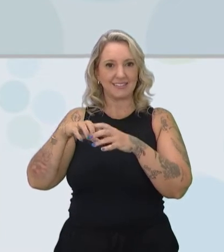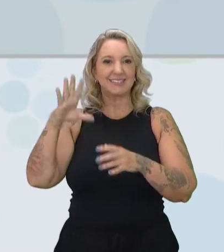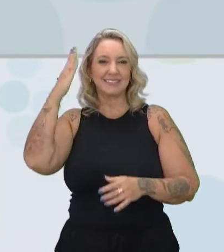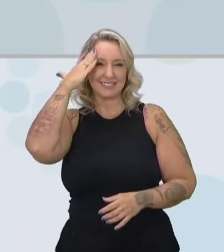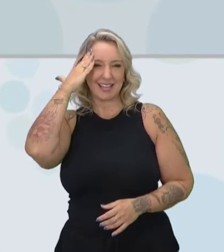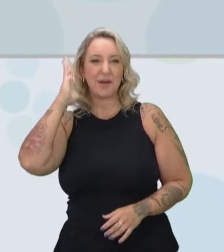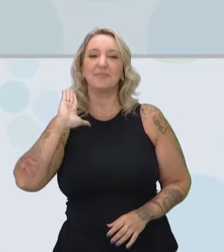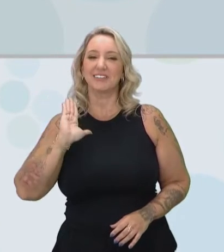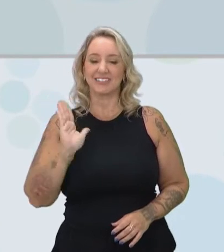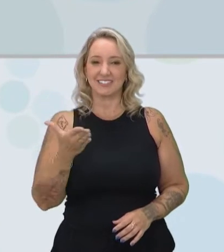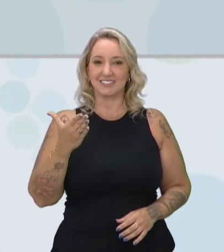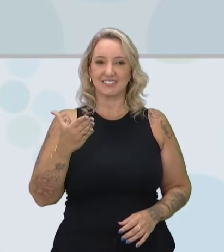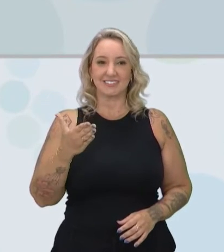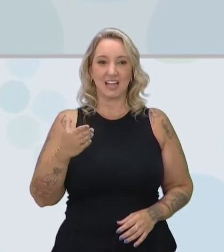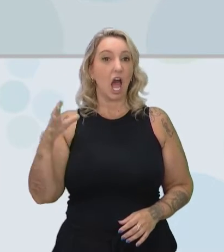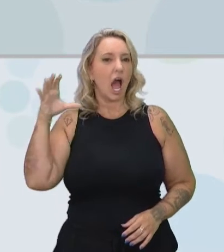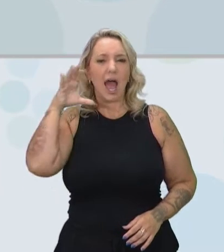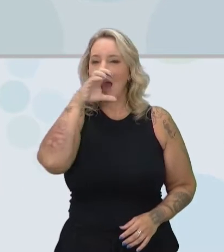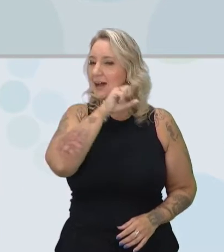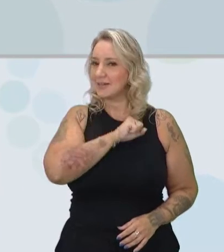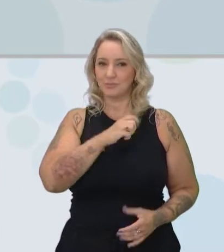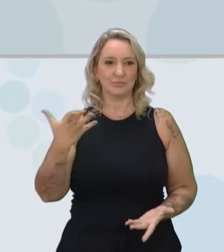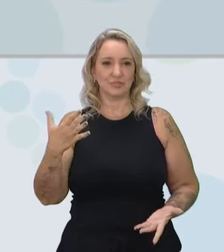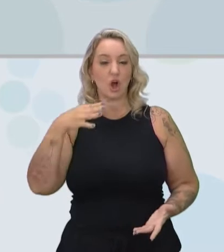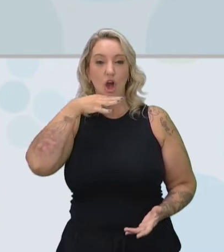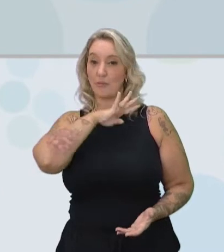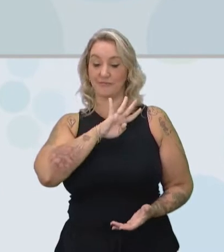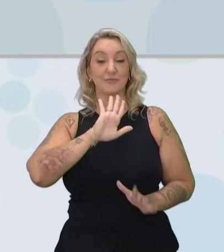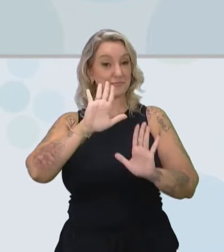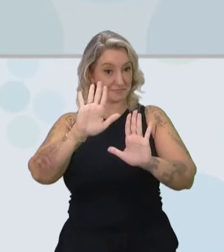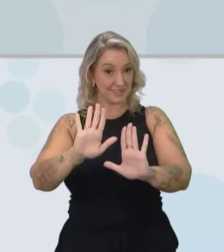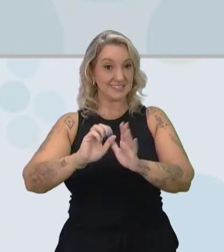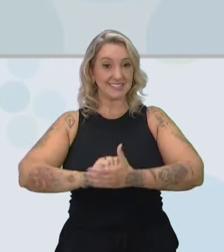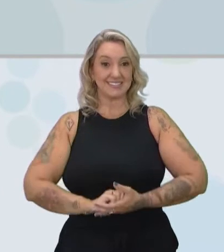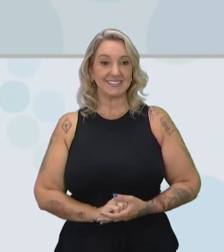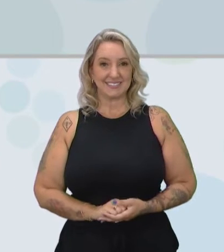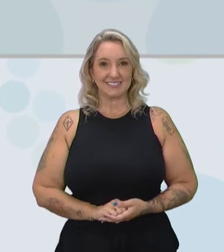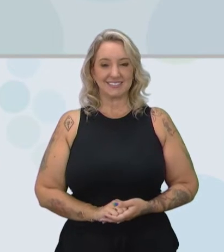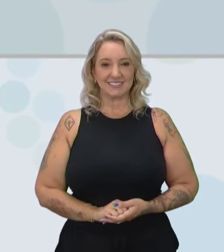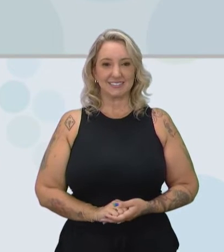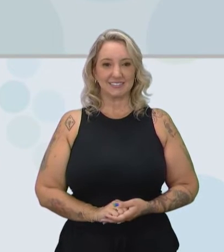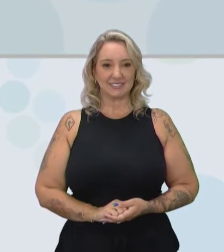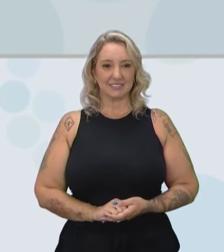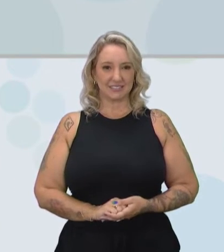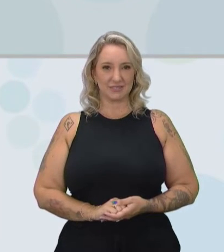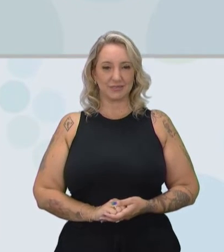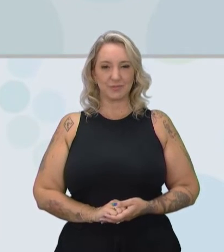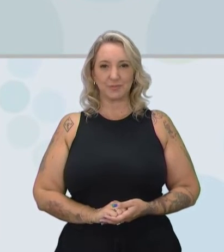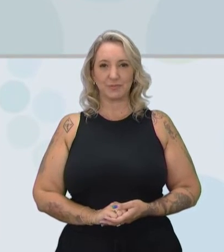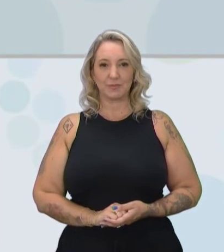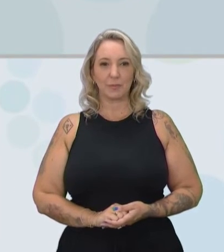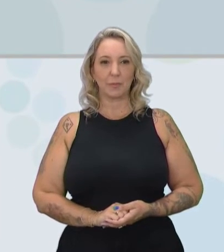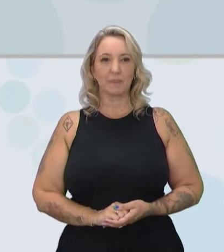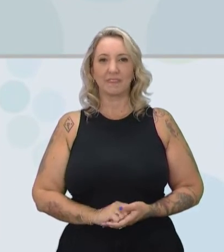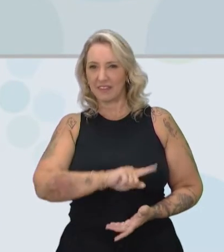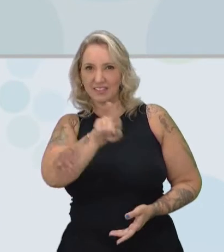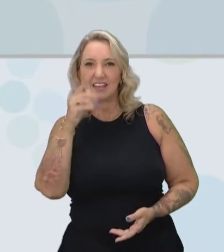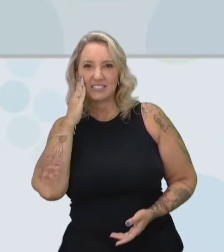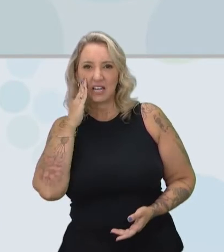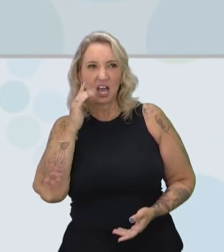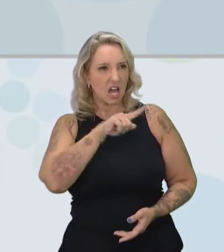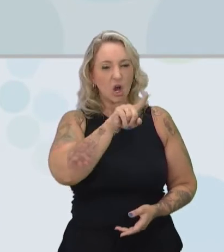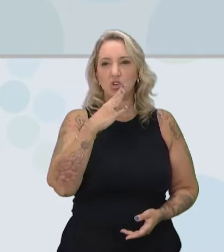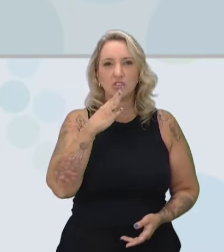sabe, né? É mentalmente falando. Mas como eu não tenho condições, né, de falar se todo mundo sabe ou